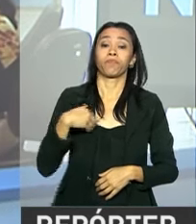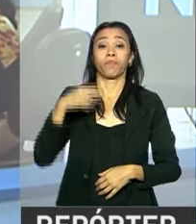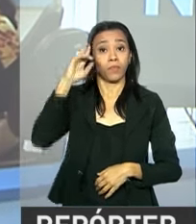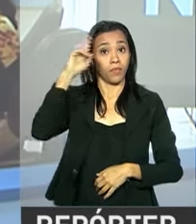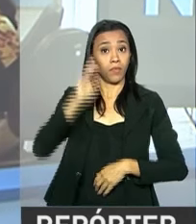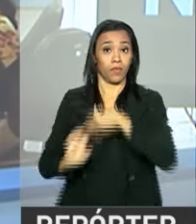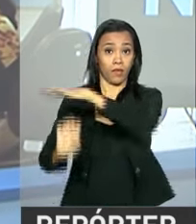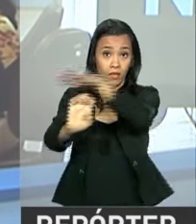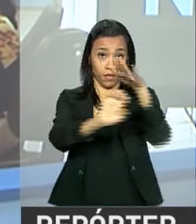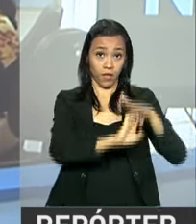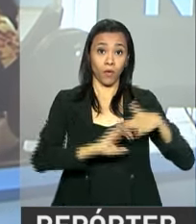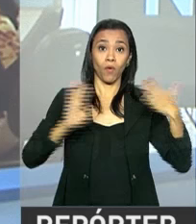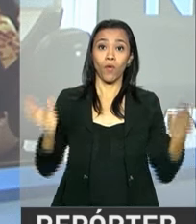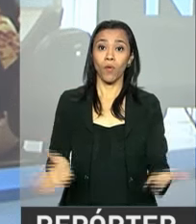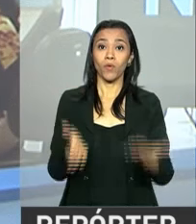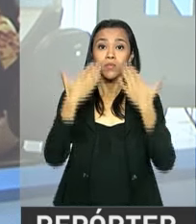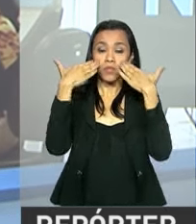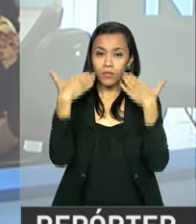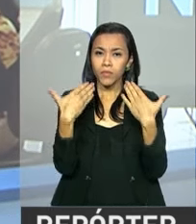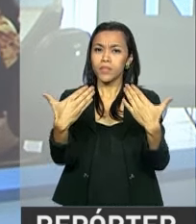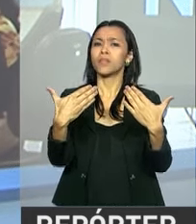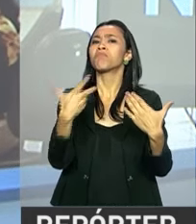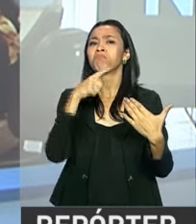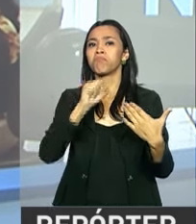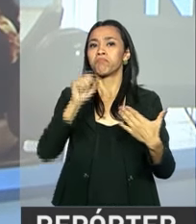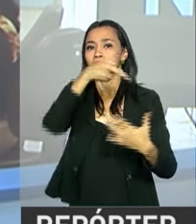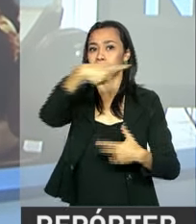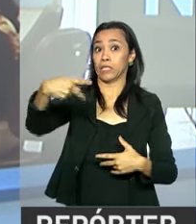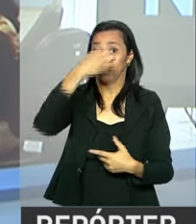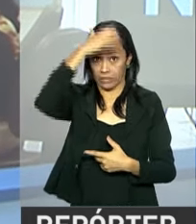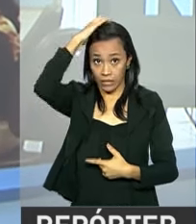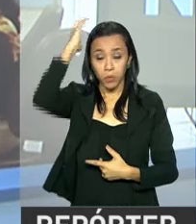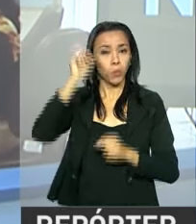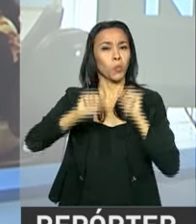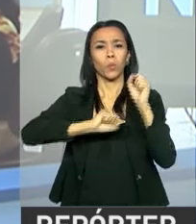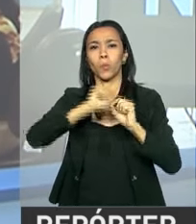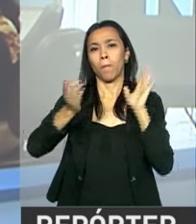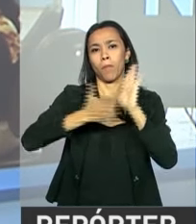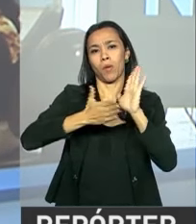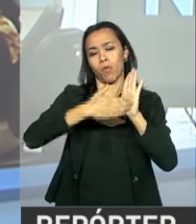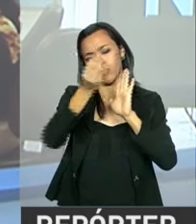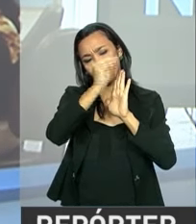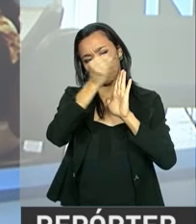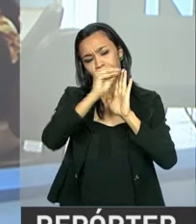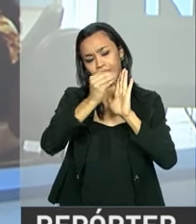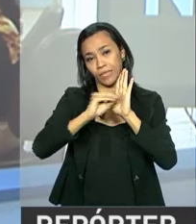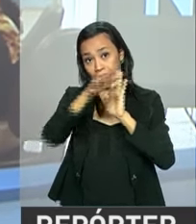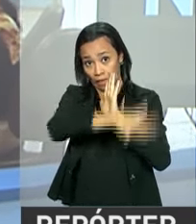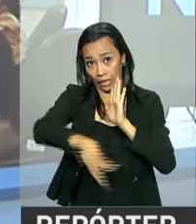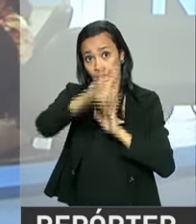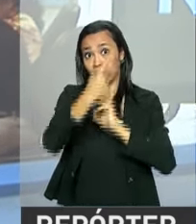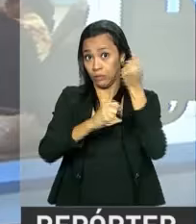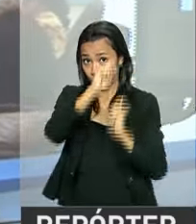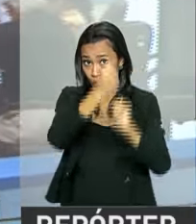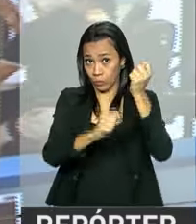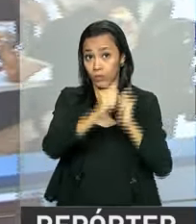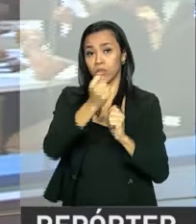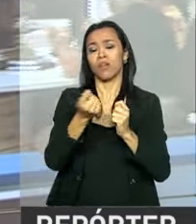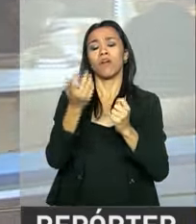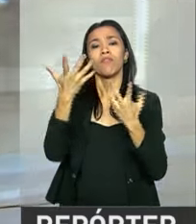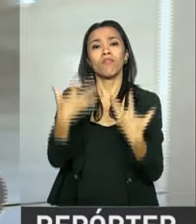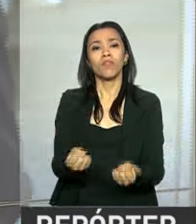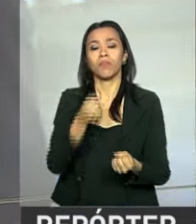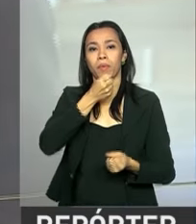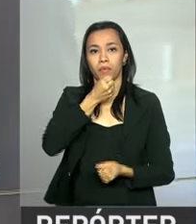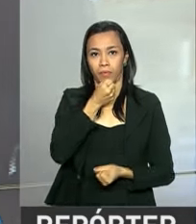apresentaram hoje ao presidente em exercício, Michel Temer, as propostas do setor da indústria. Vamos voltar a conversar com o repórter